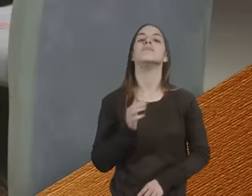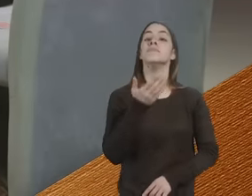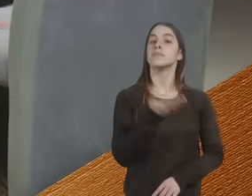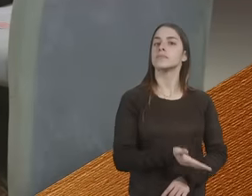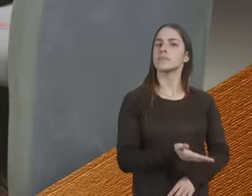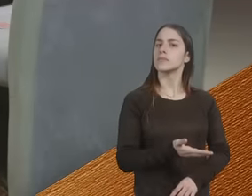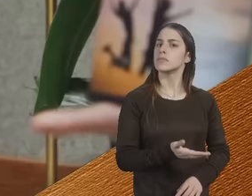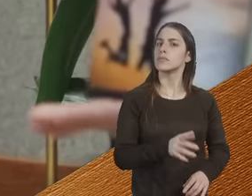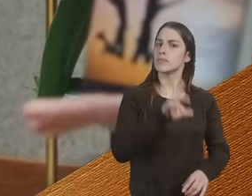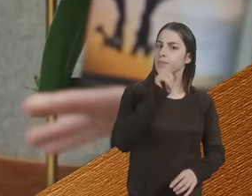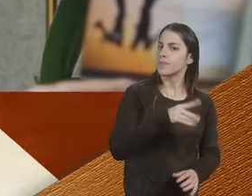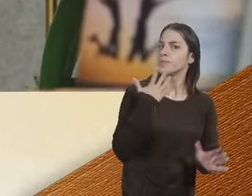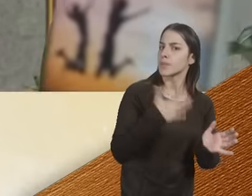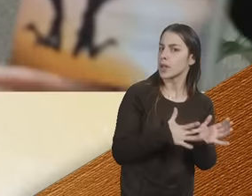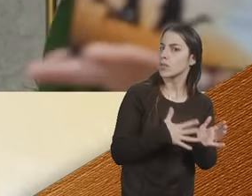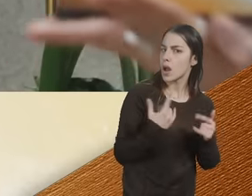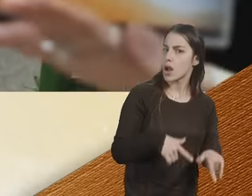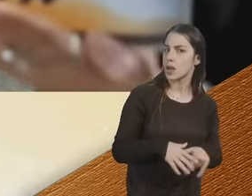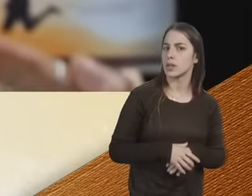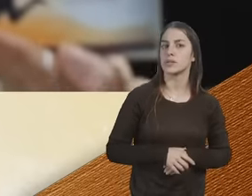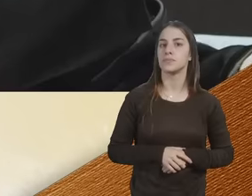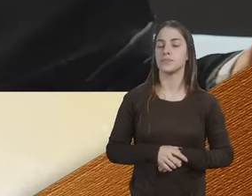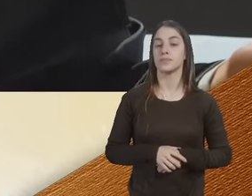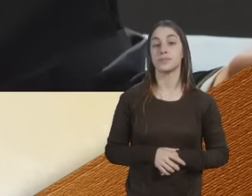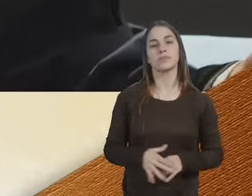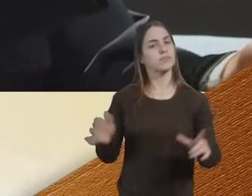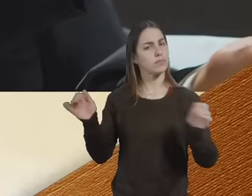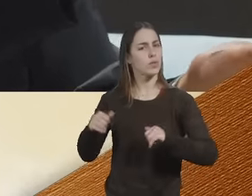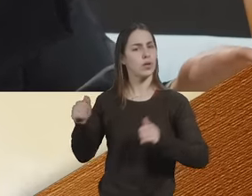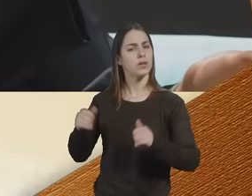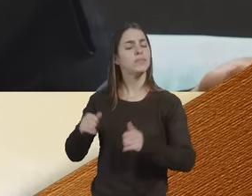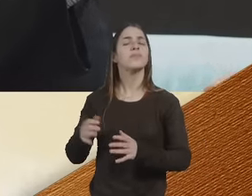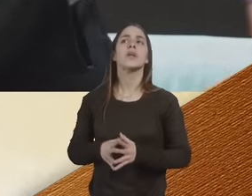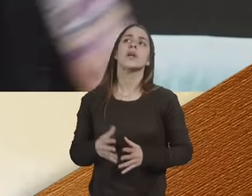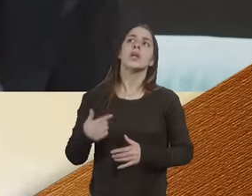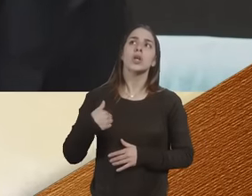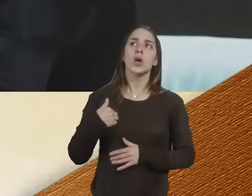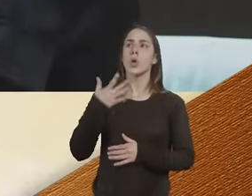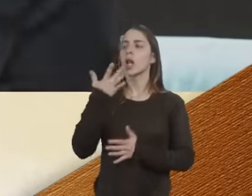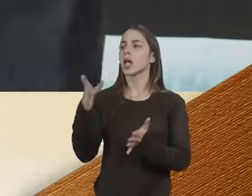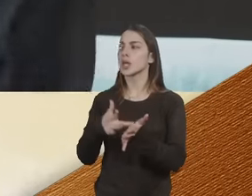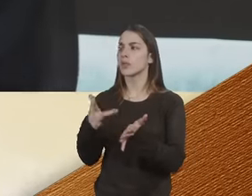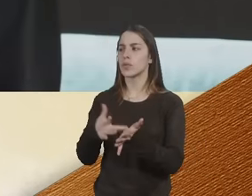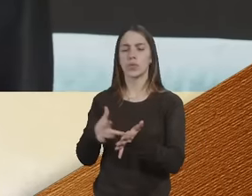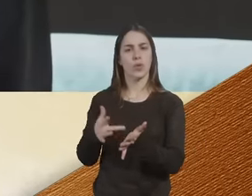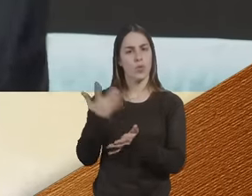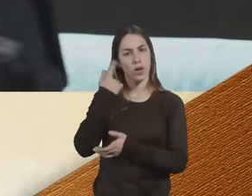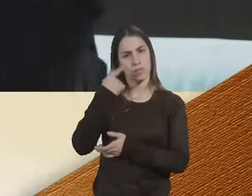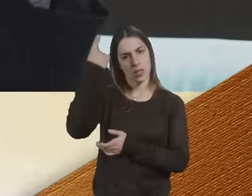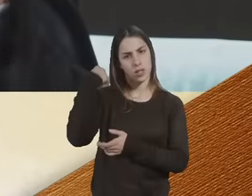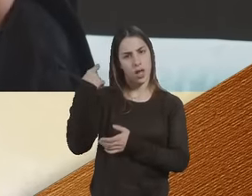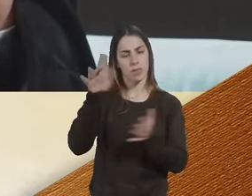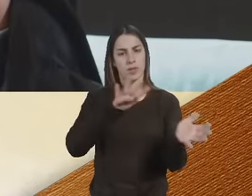também tem um livro. Ah, sim. Eu lancei-o no ano passado, mais ou